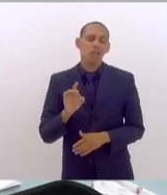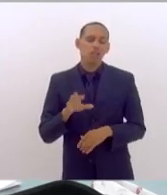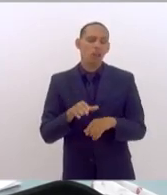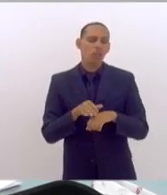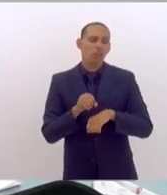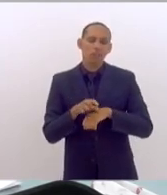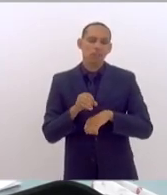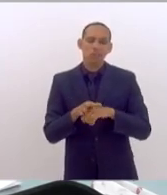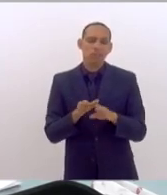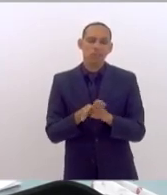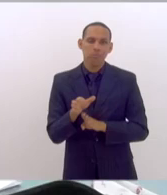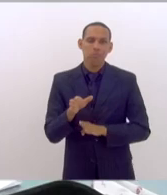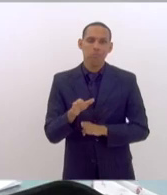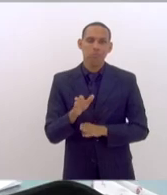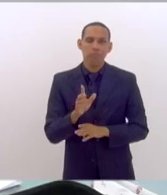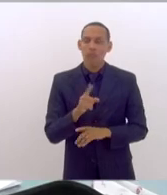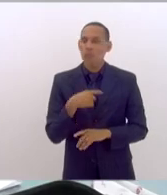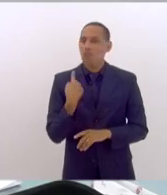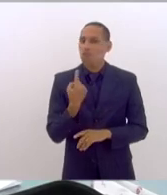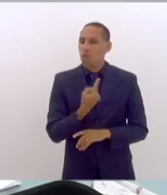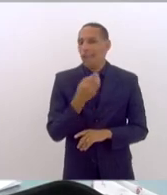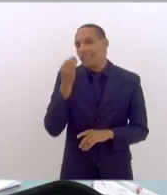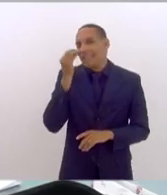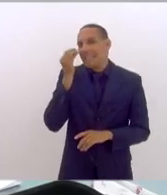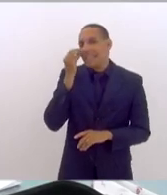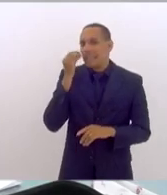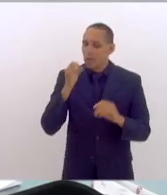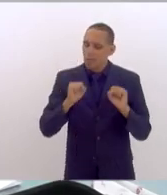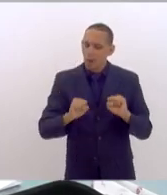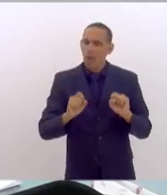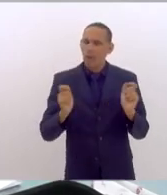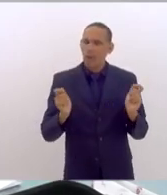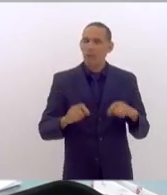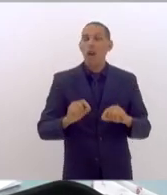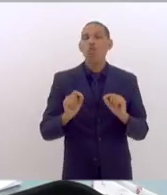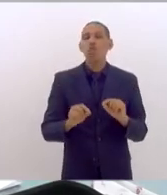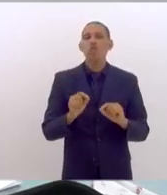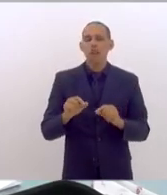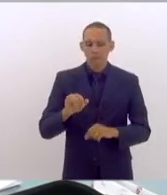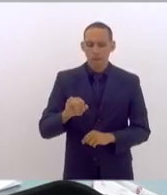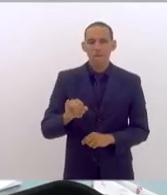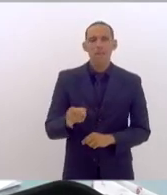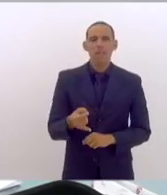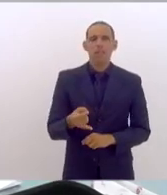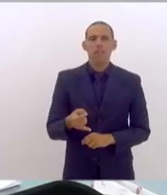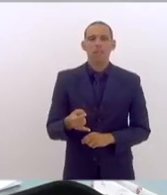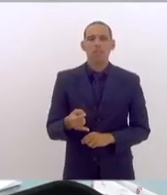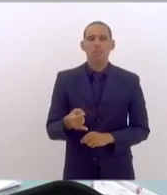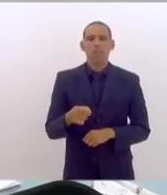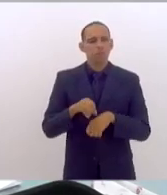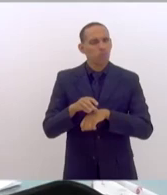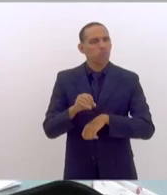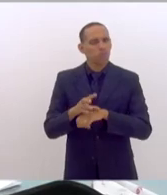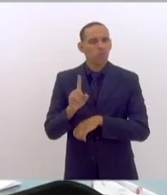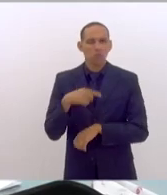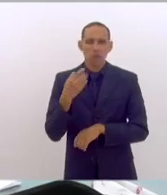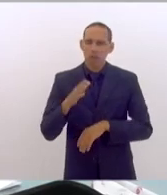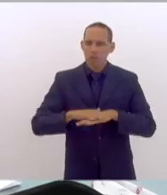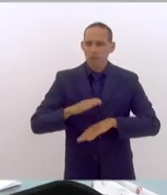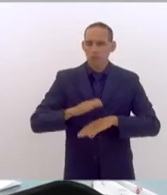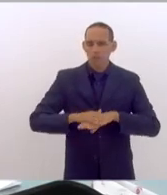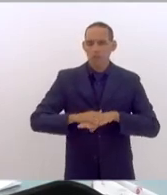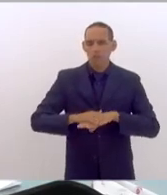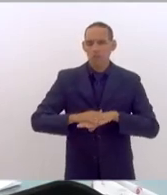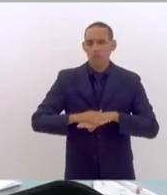recomendações né a gente pode tentar o máximo possível aproveitar a gente combinações com nós mesmos Estamos